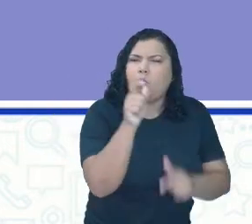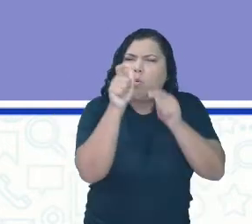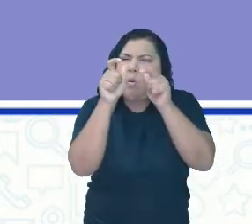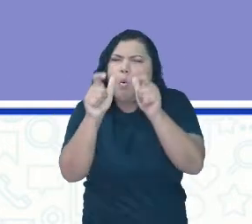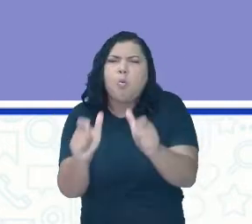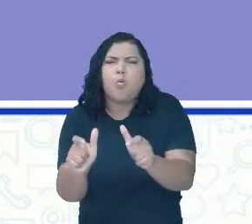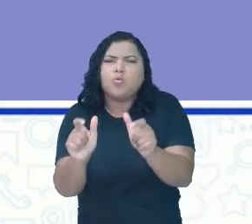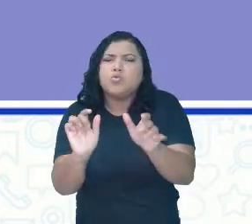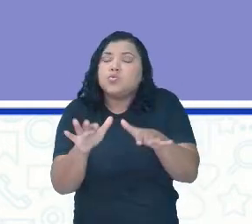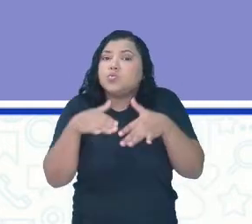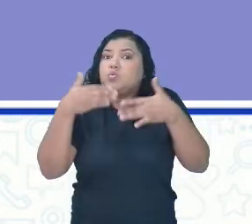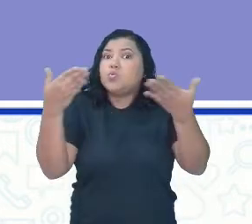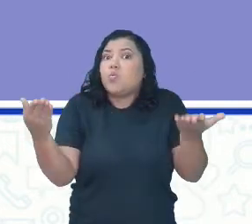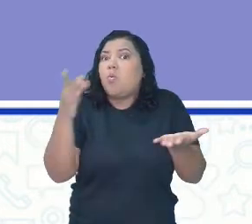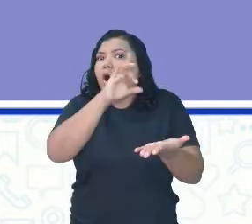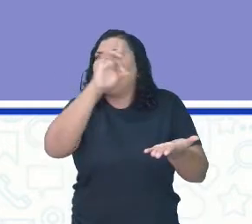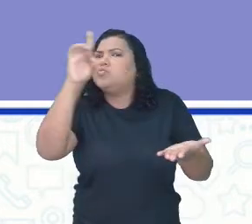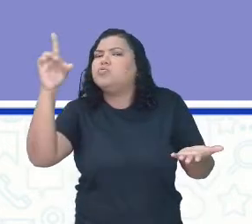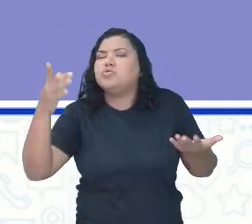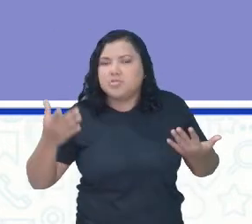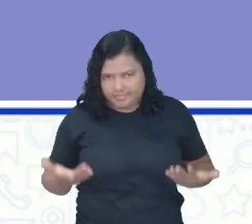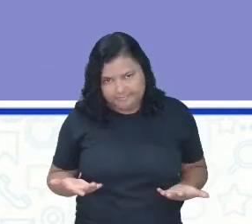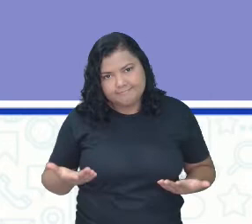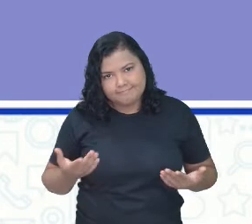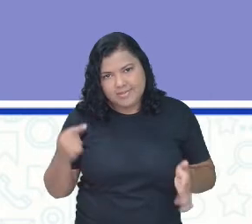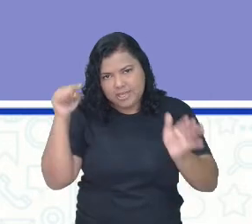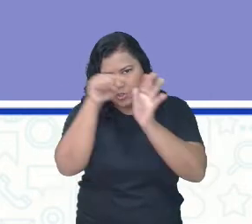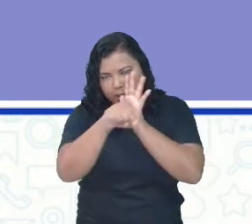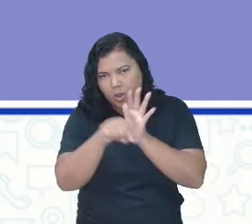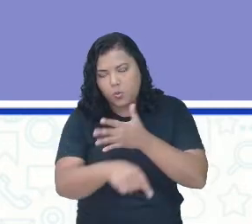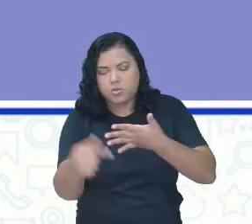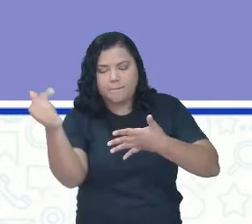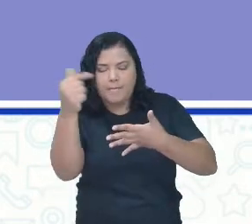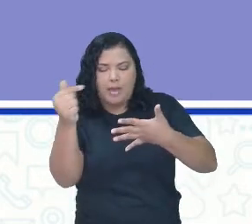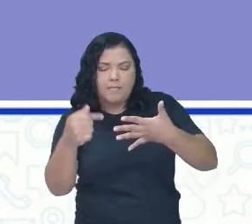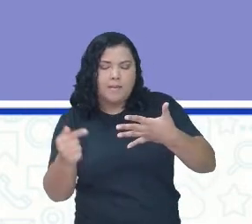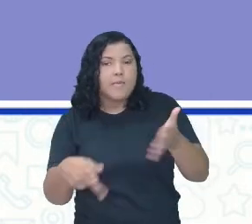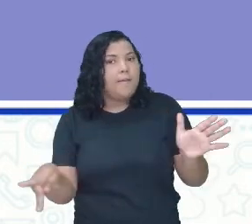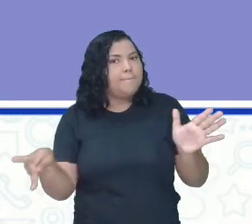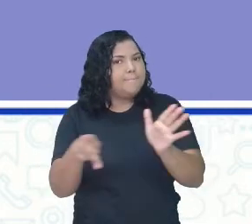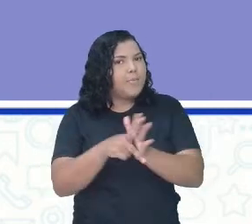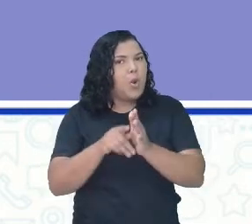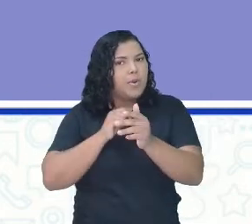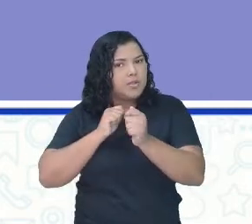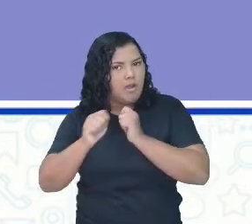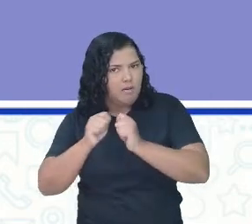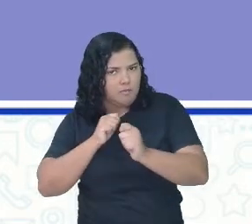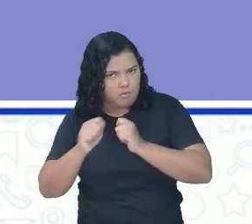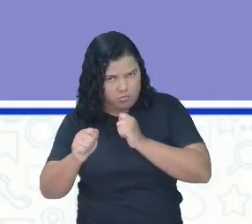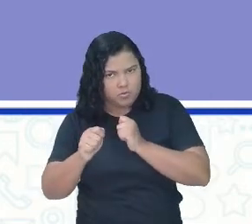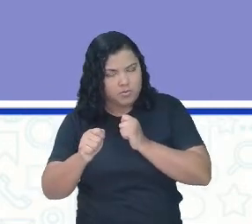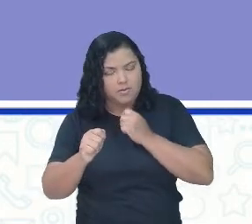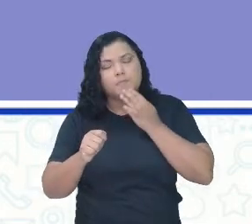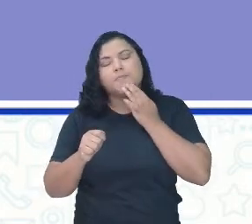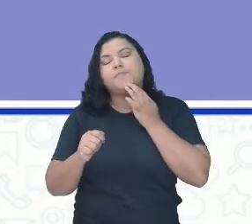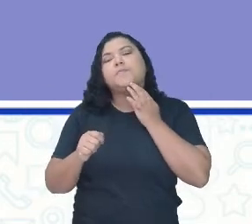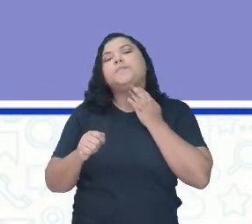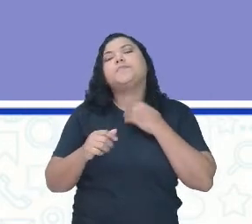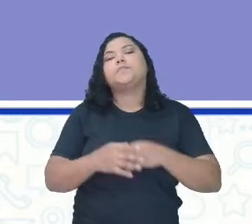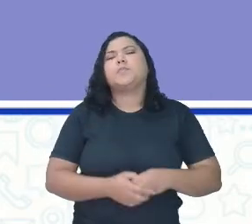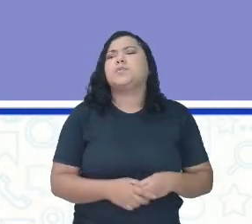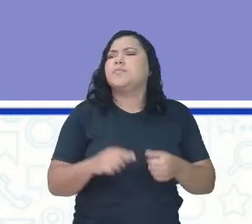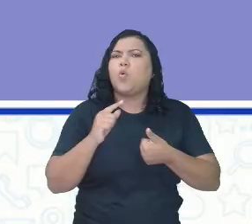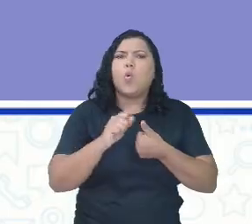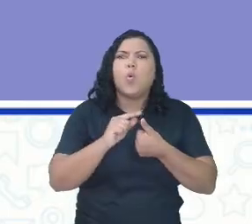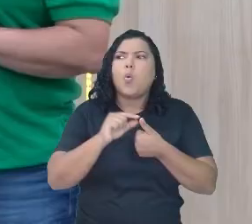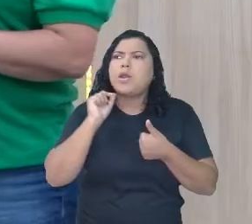é? Quem foi a pessoa atingida, se a notícia é de algo trágico, não é? O